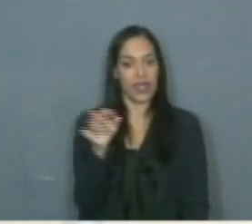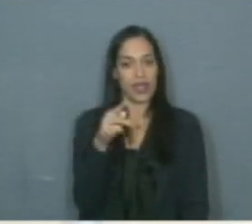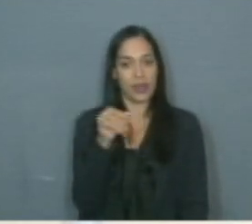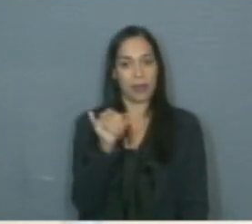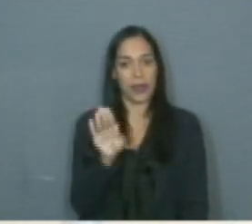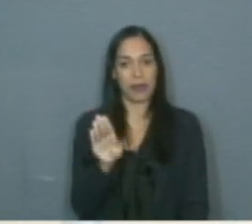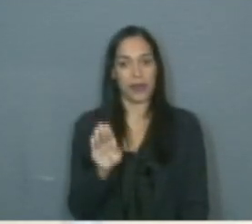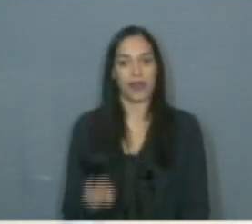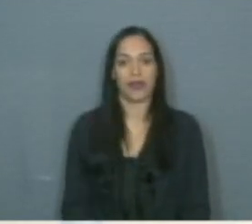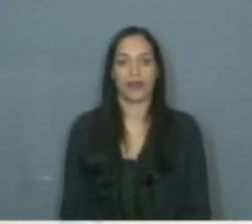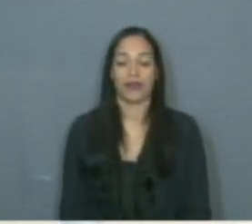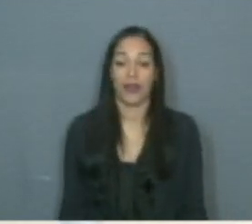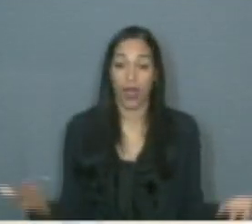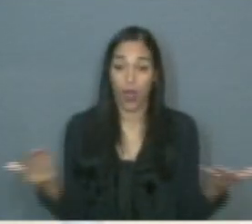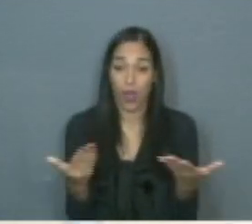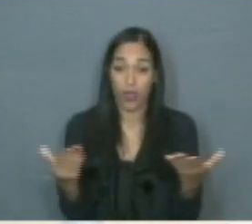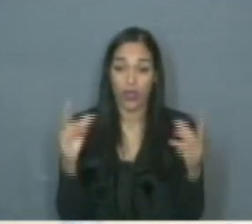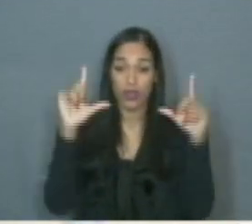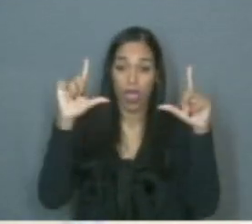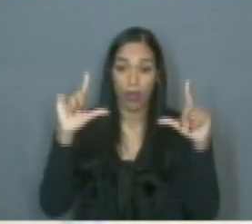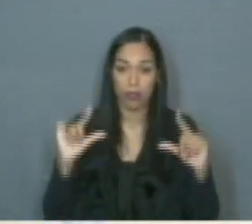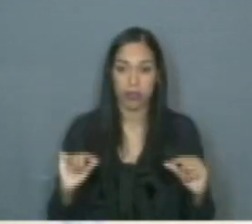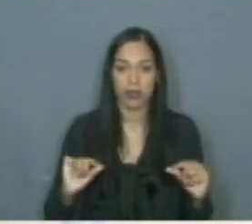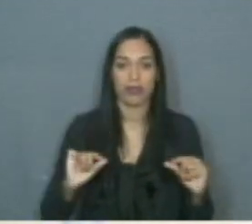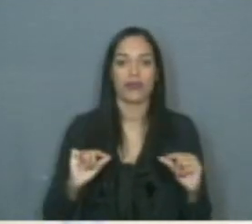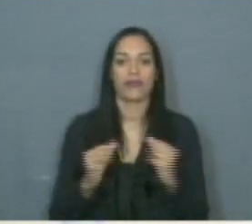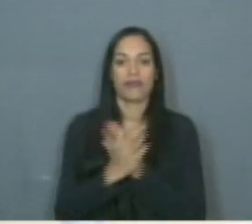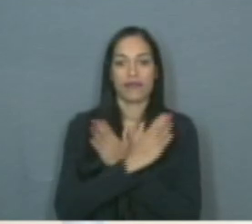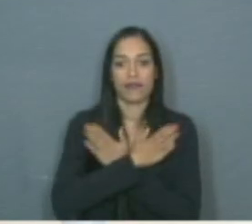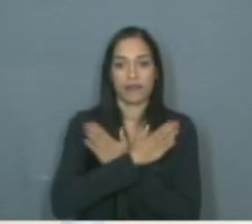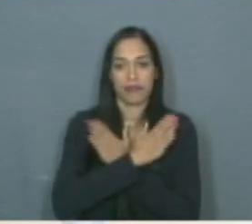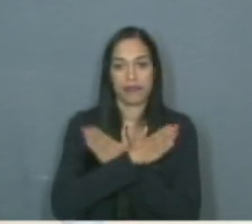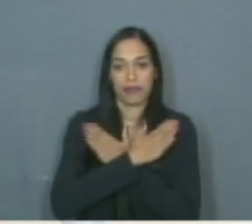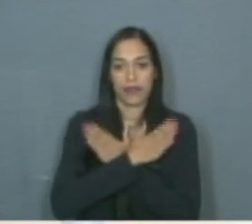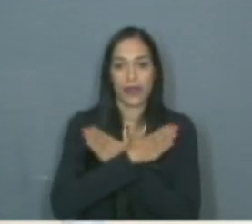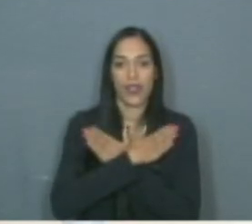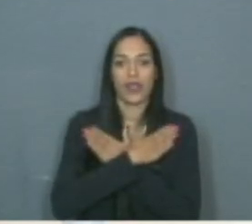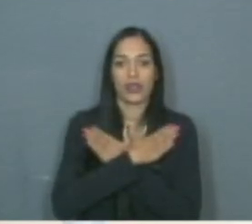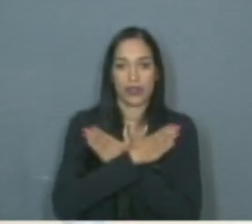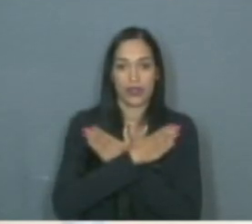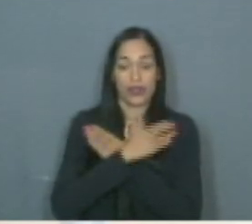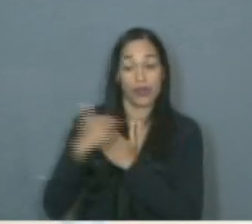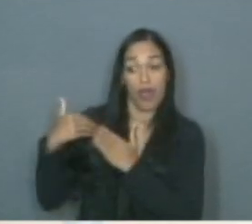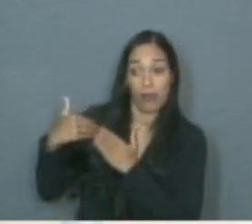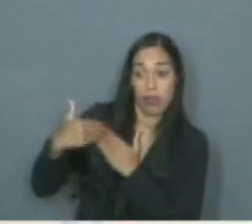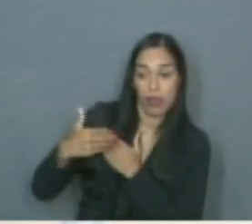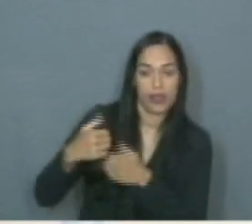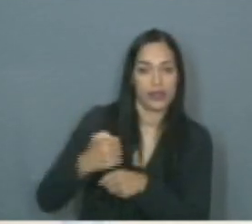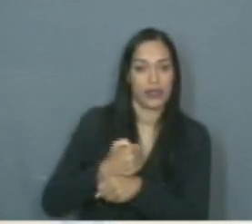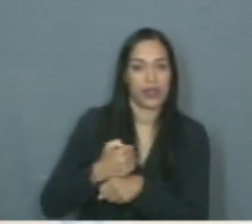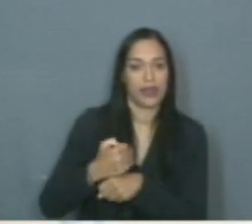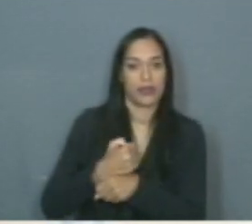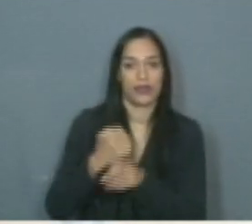menor índice de desemprego das últimas décadas.